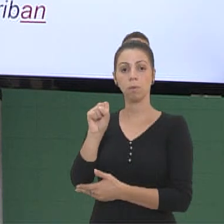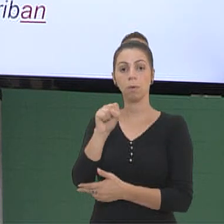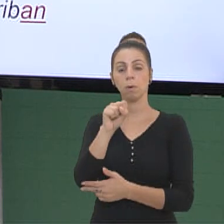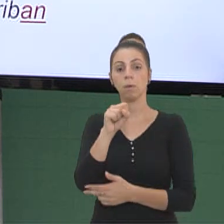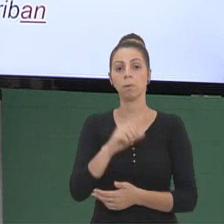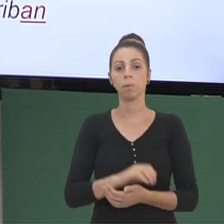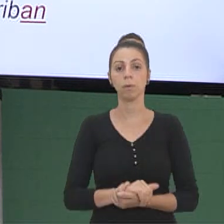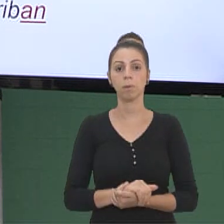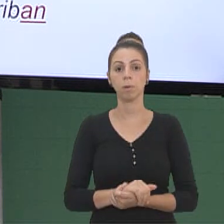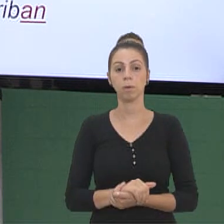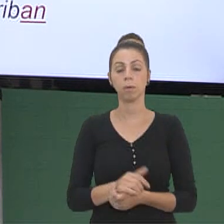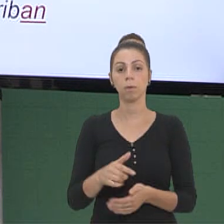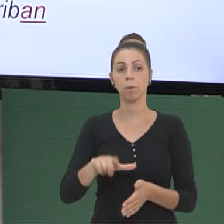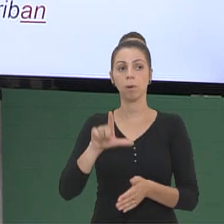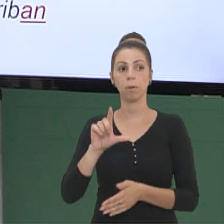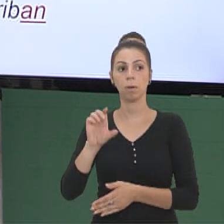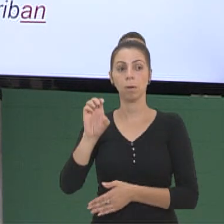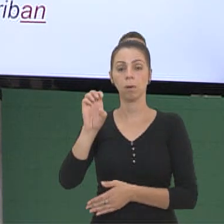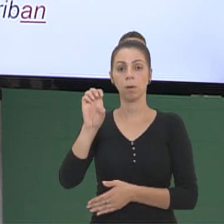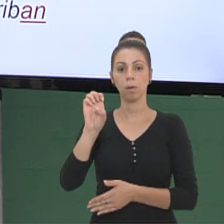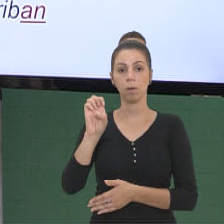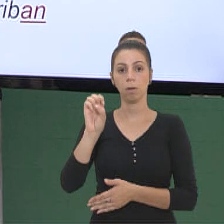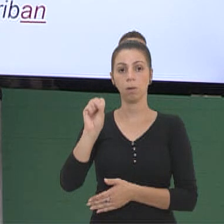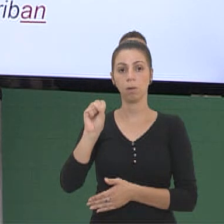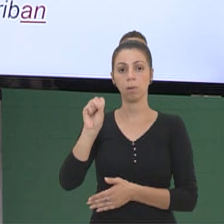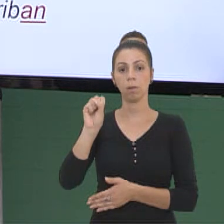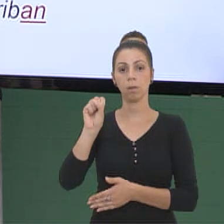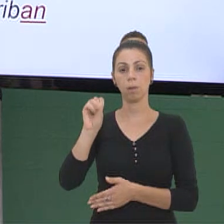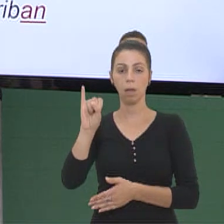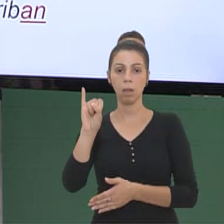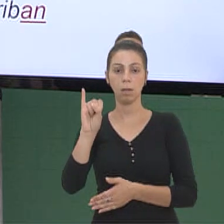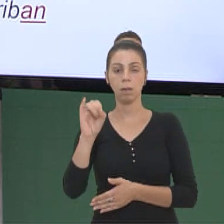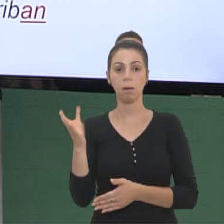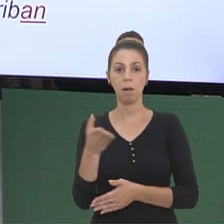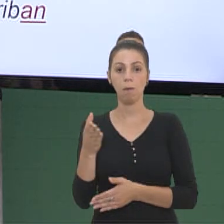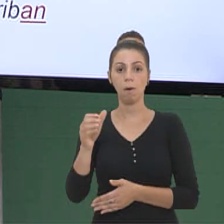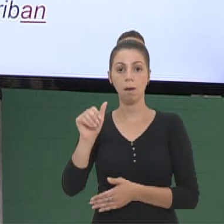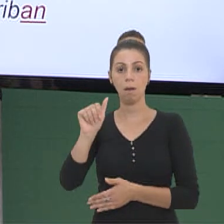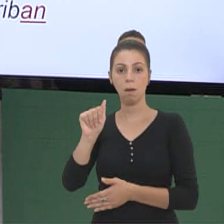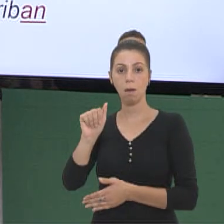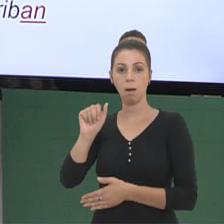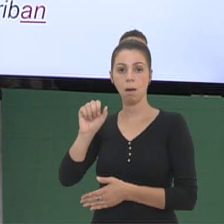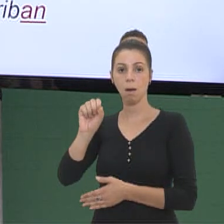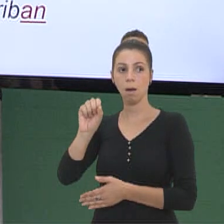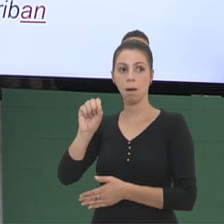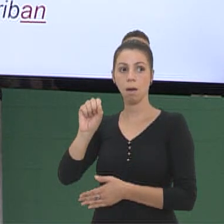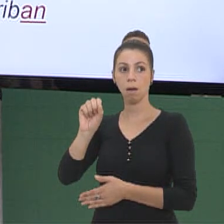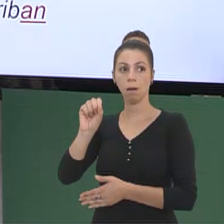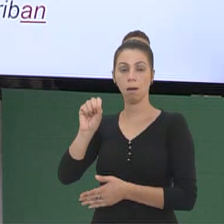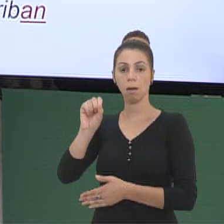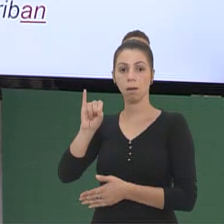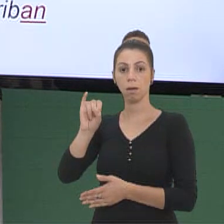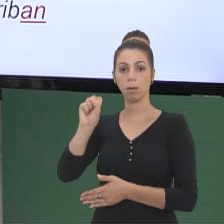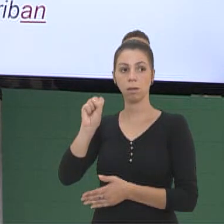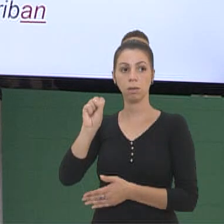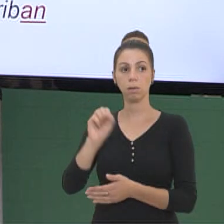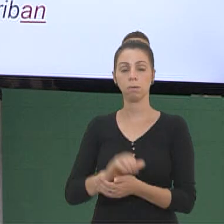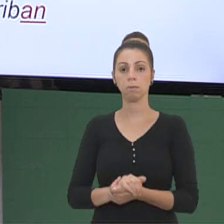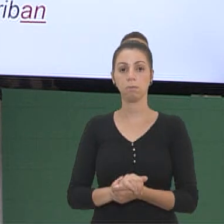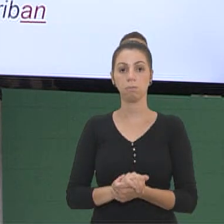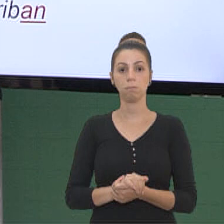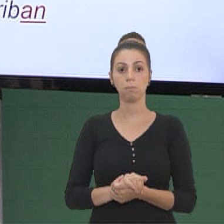plural era eis, agora ais. E a terceira do plural